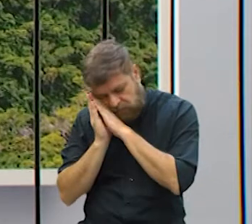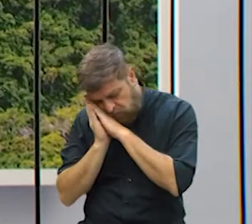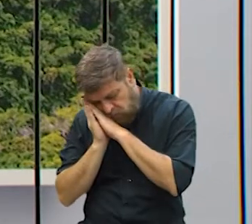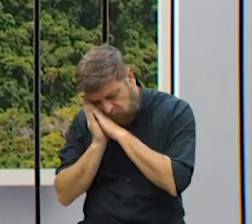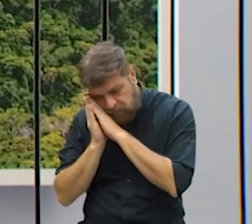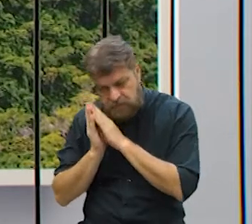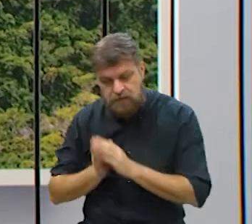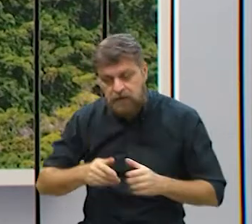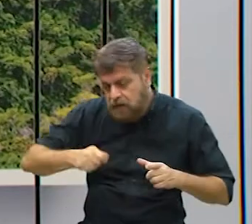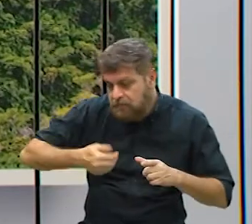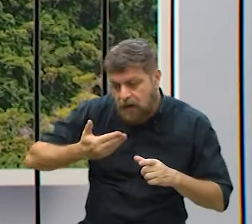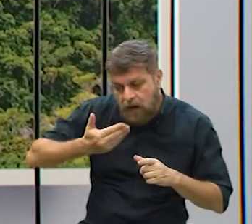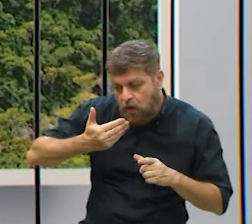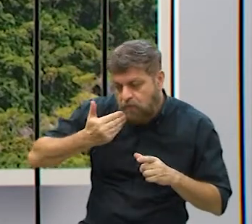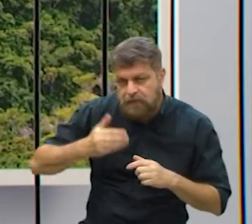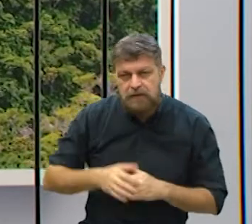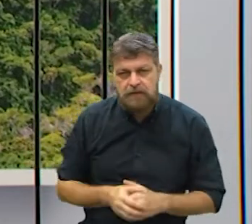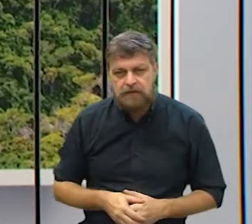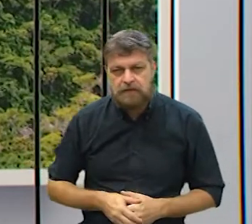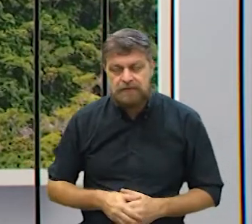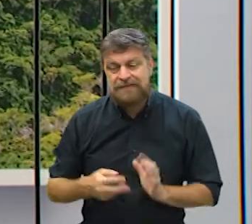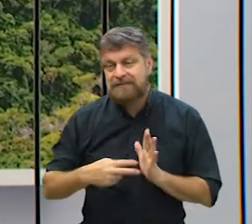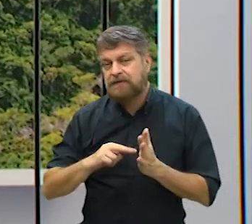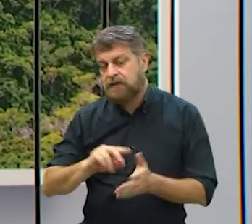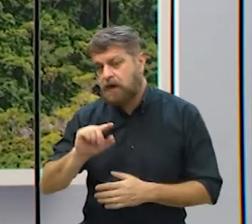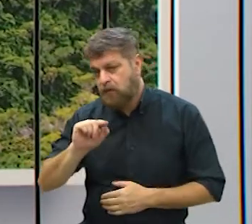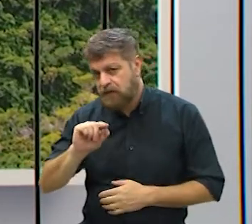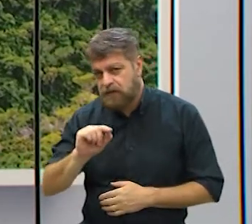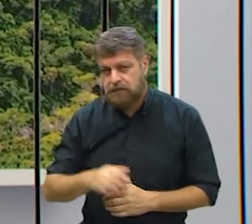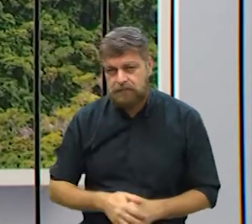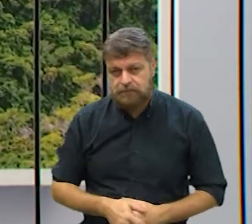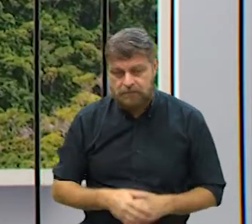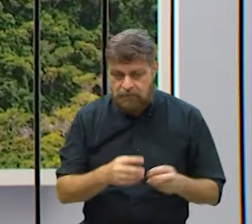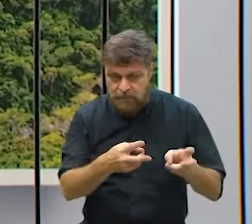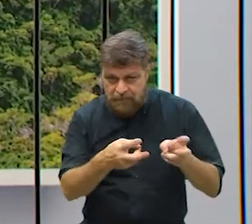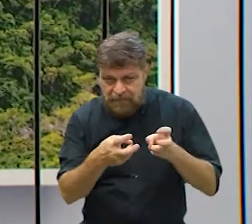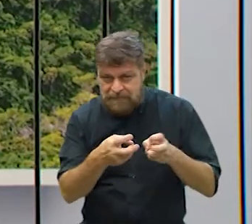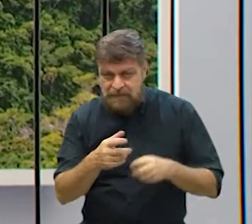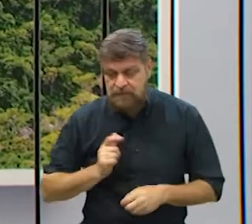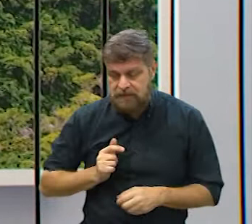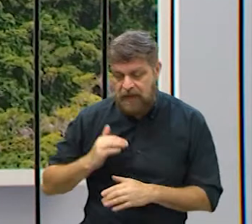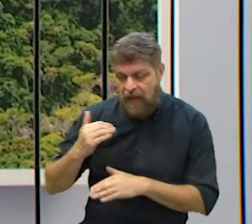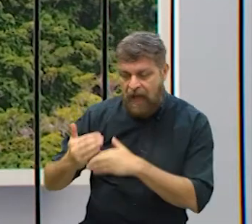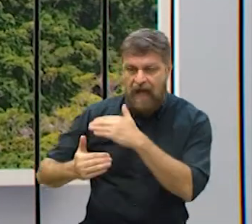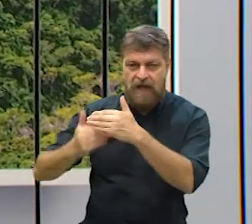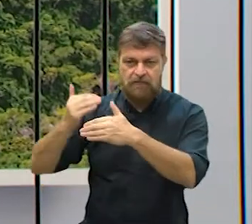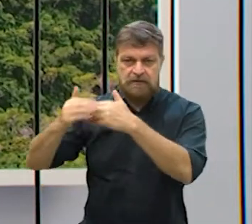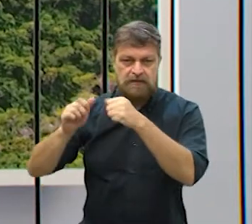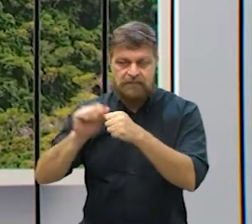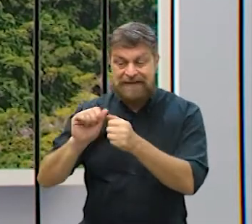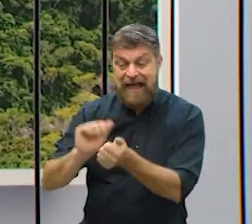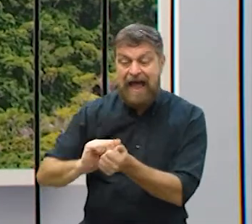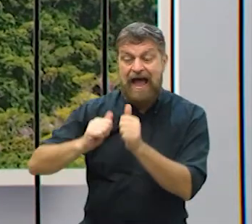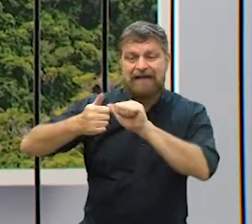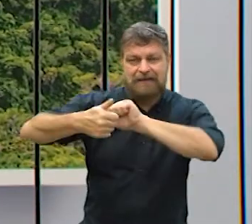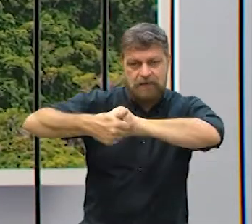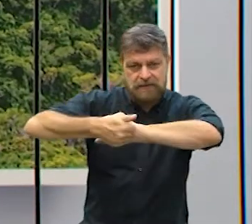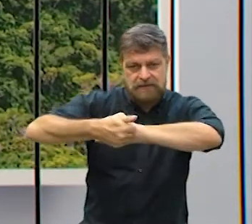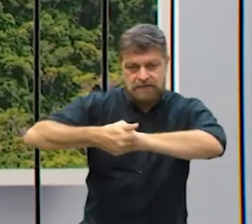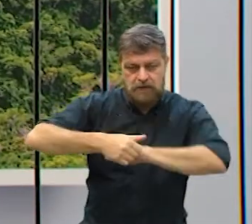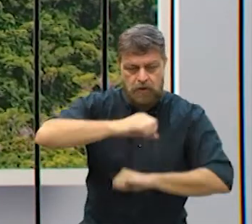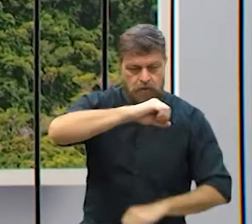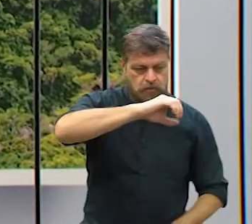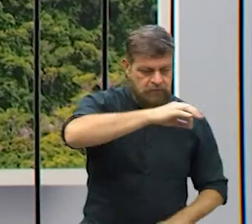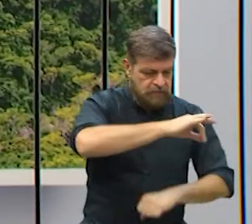para dormir, para comer e dormir. Quer dizer, então, vocês vejam bem que a evolução traz isso, a